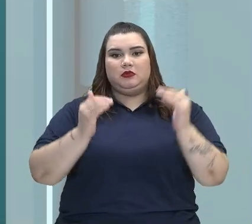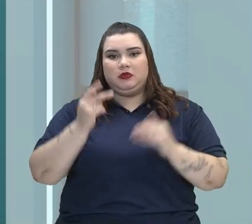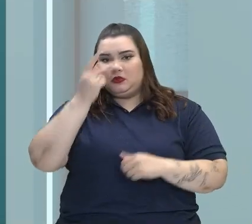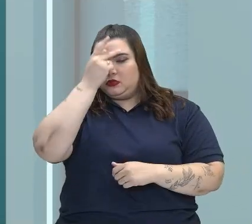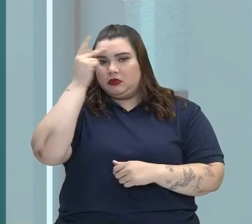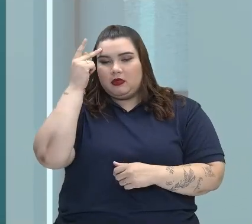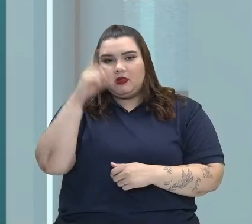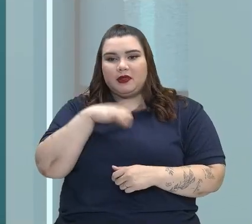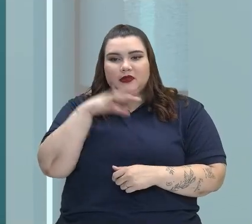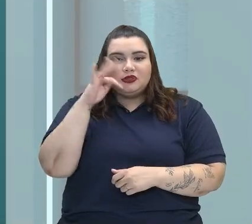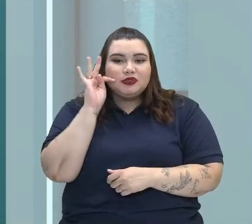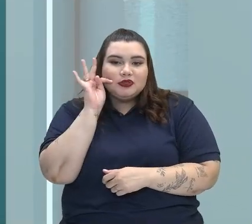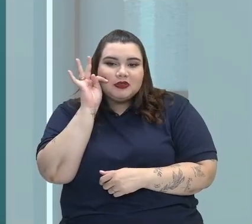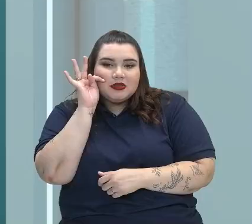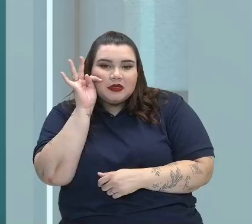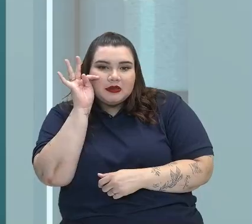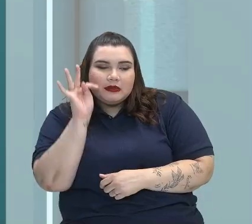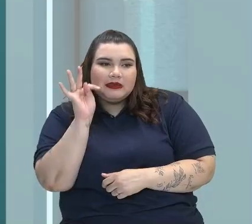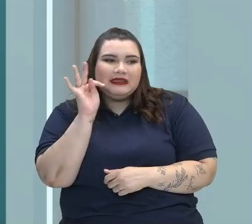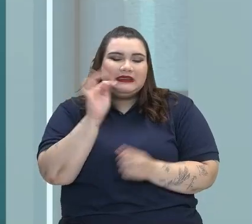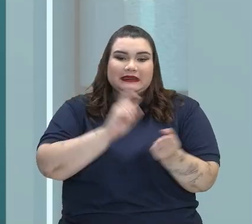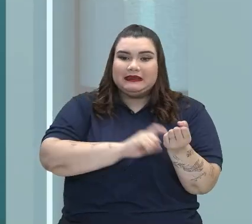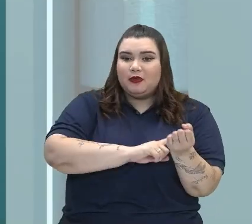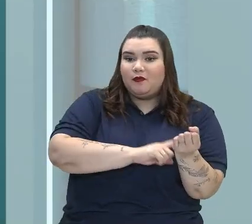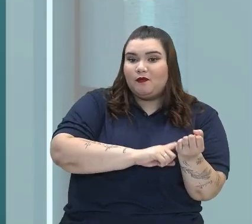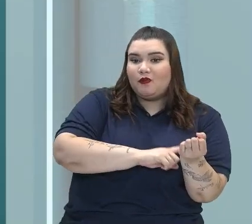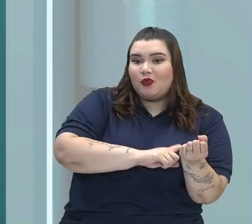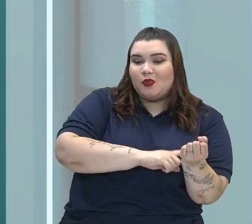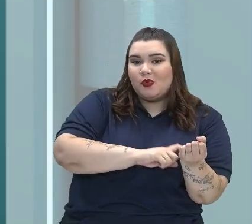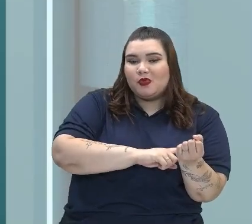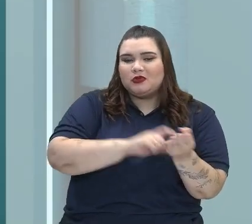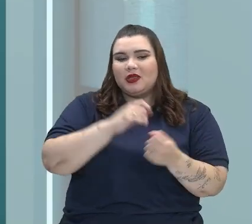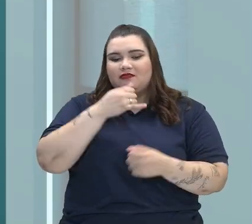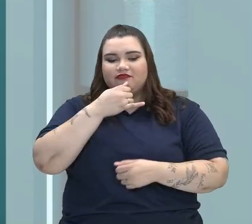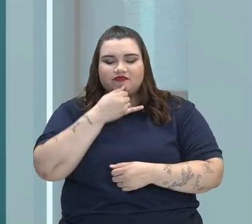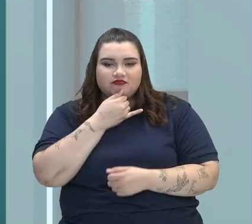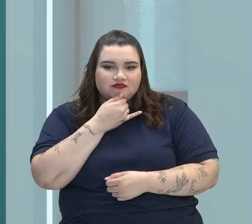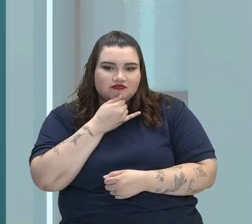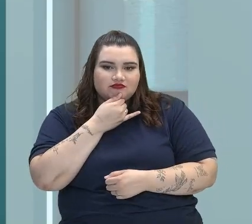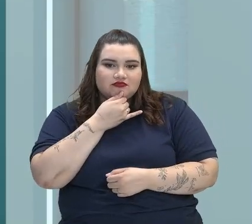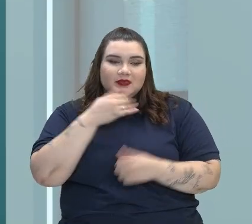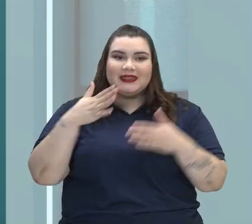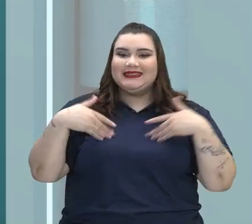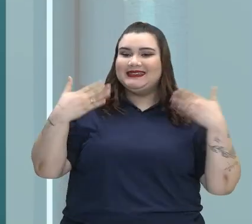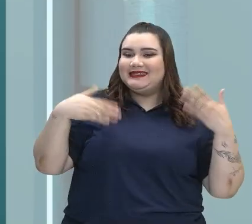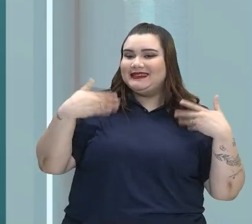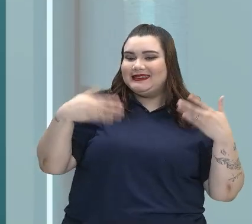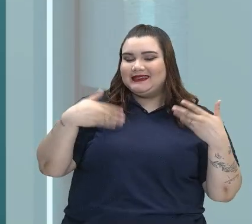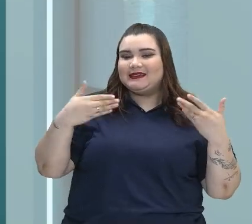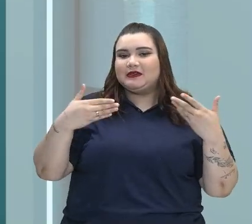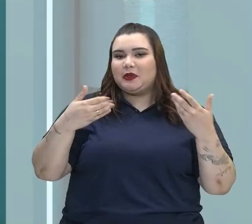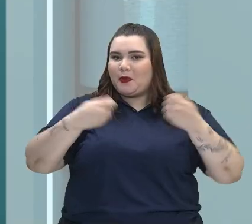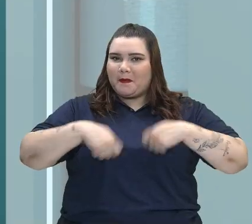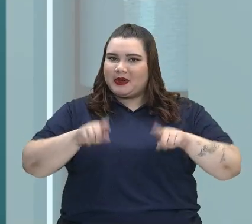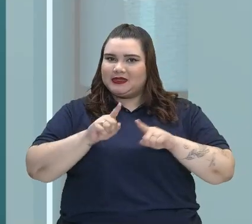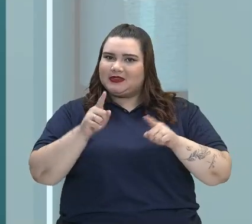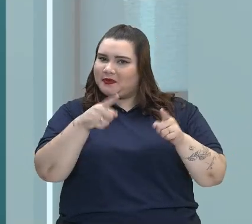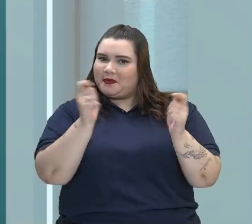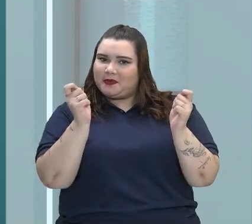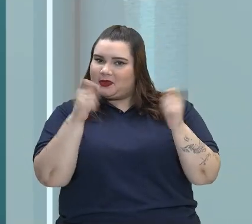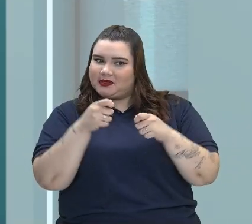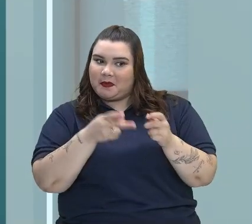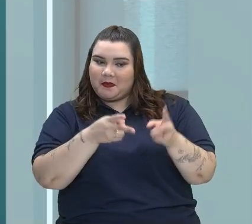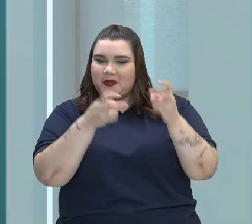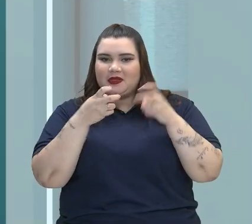está tímida, quando uma pessoa está nervosa, como uma pessoa está triste, quando uma pessoa está alegre. Não precisa ser um profissional, isso